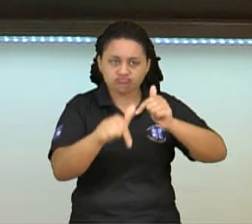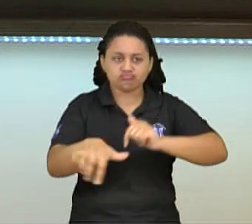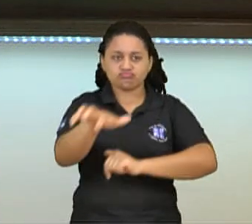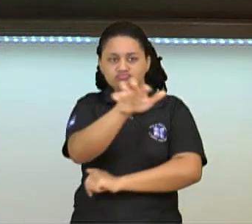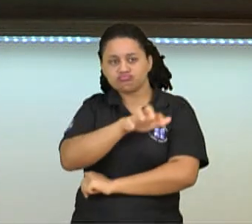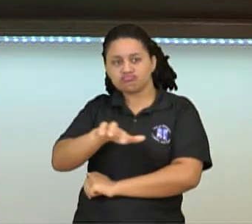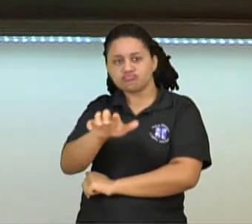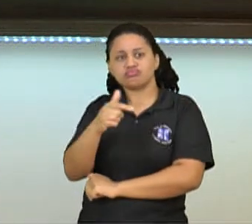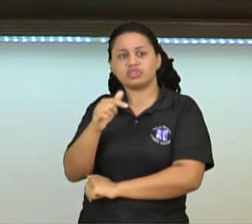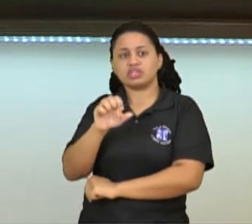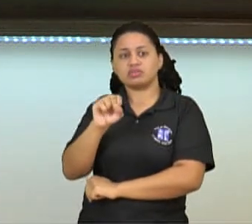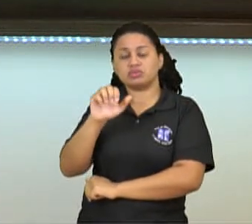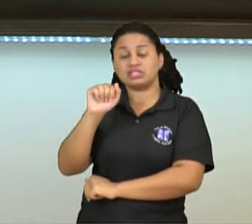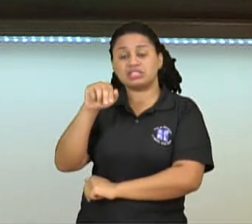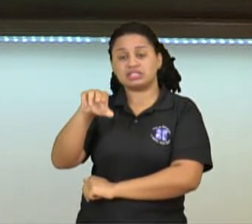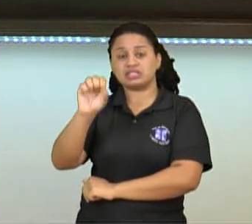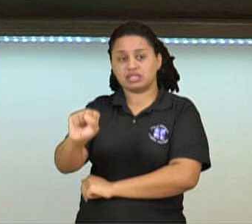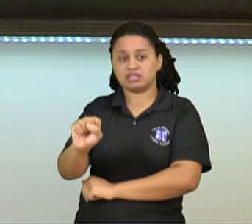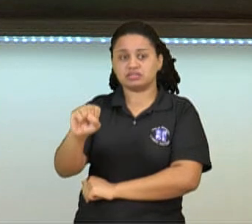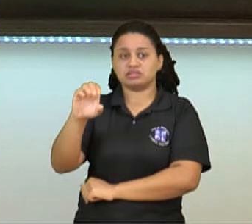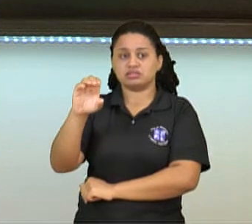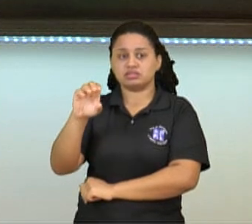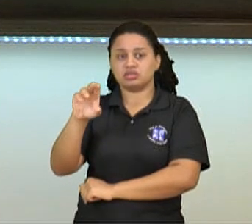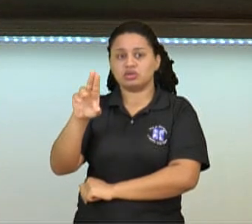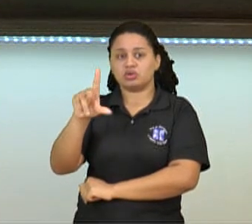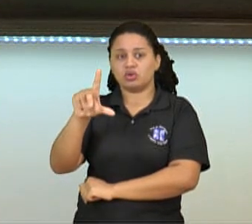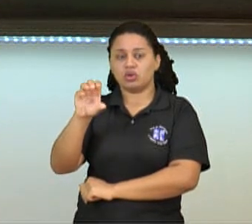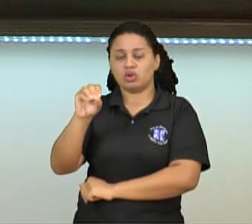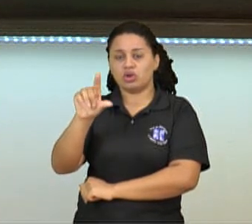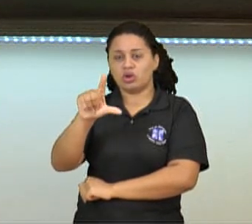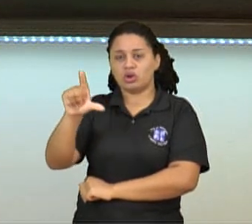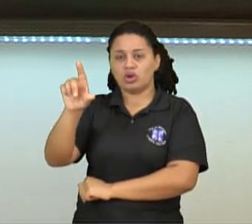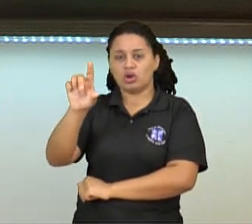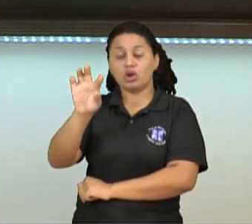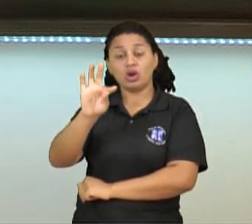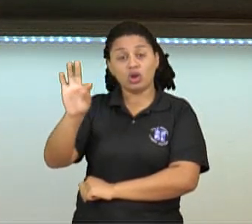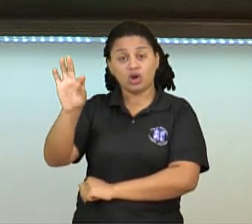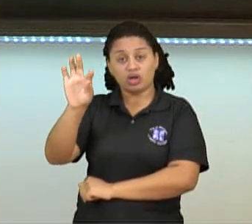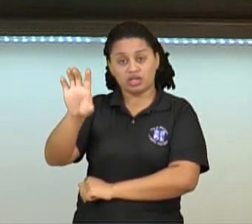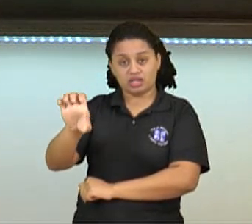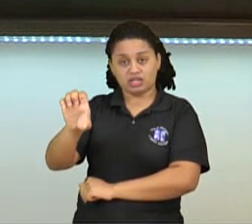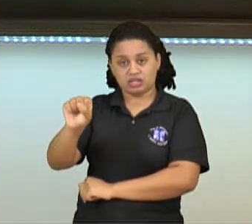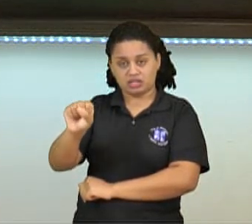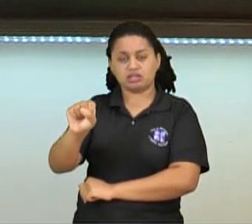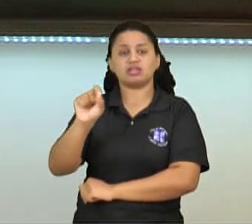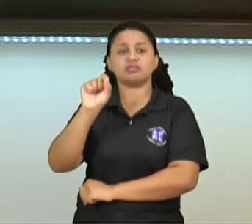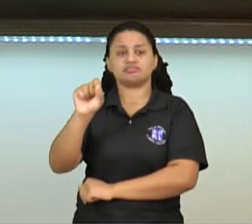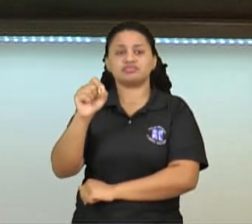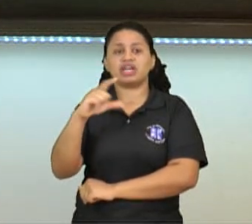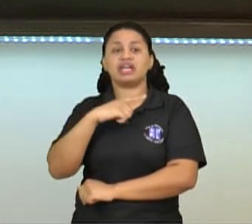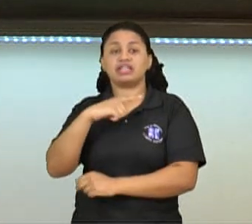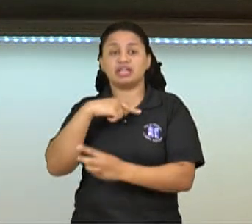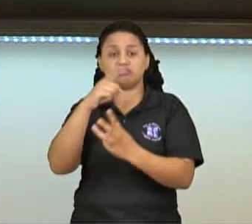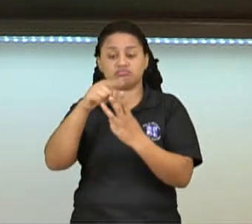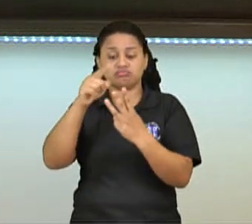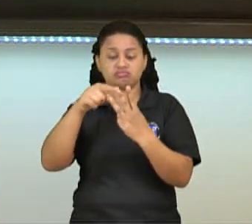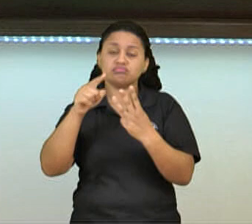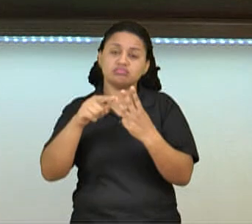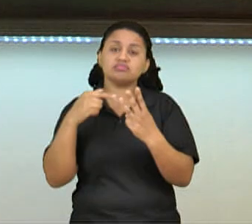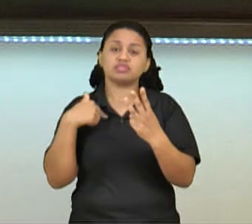esses direitos nas ruas. Vão ter 3 indivíduos que vão estar liderando esses sans-culottes, que vão